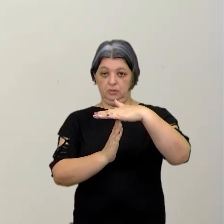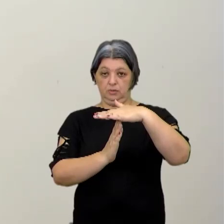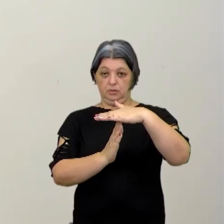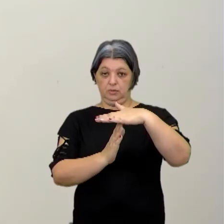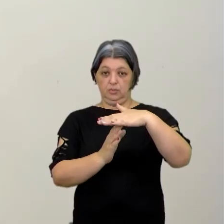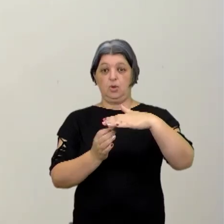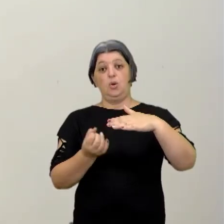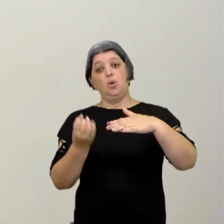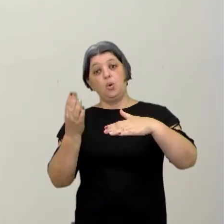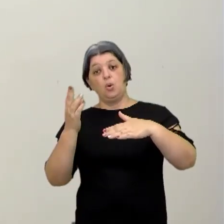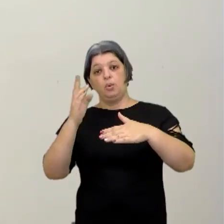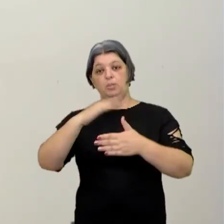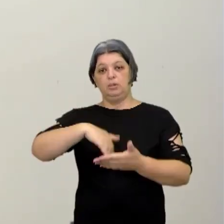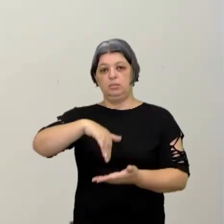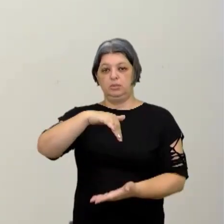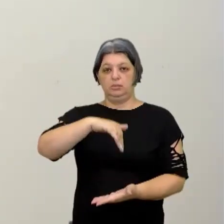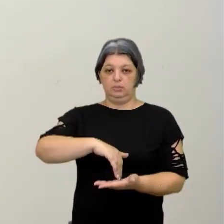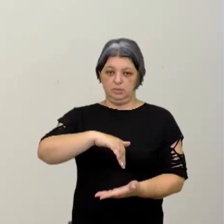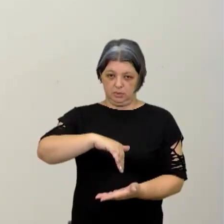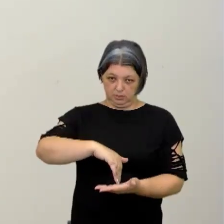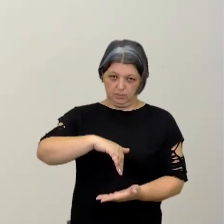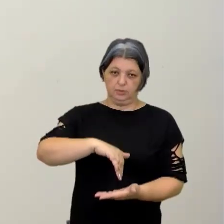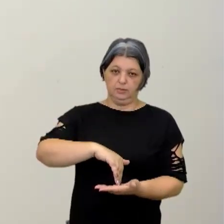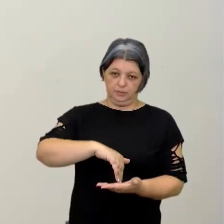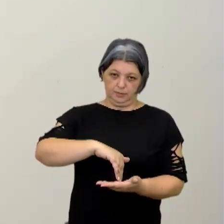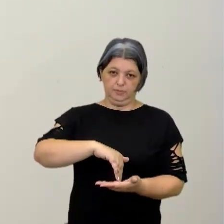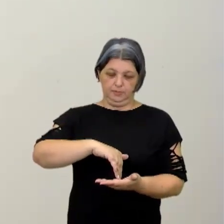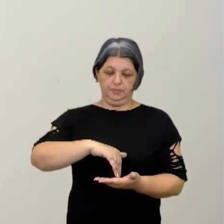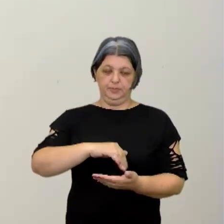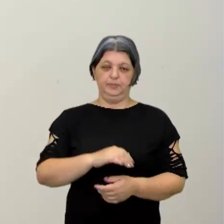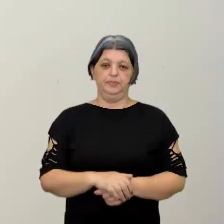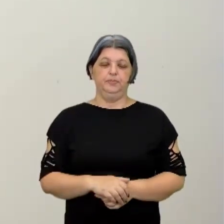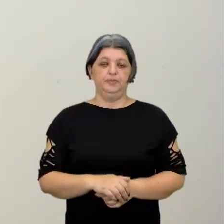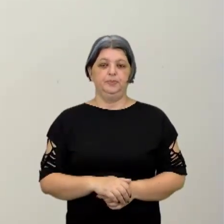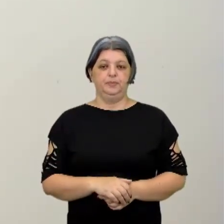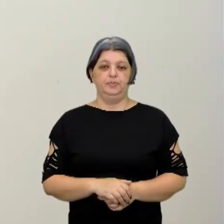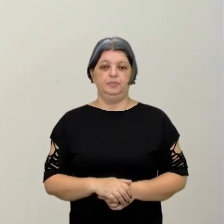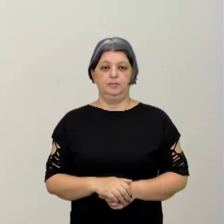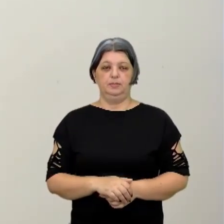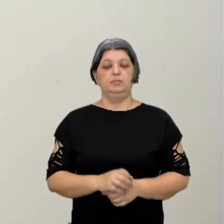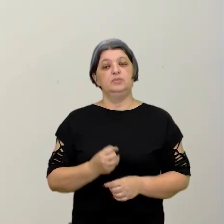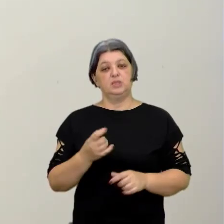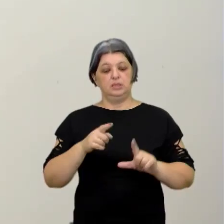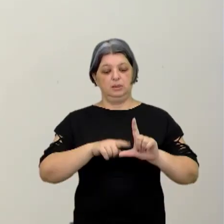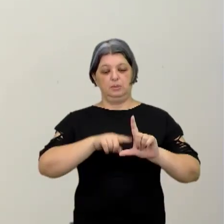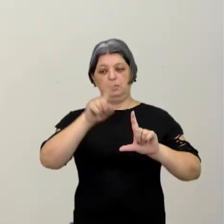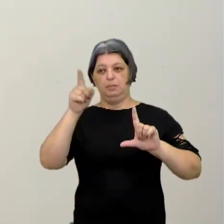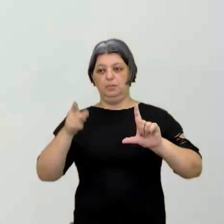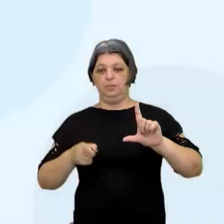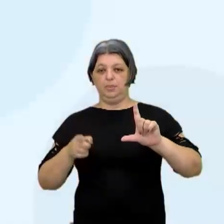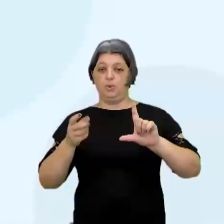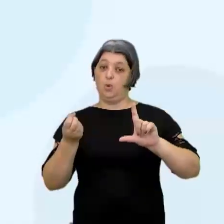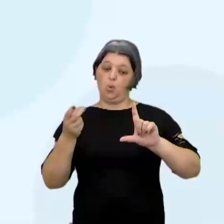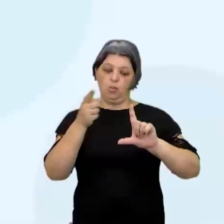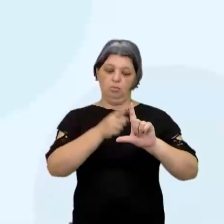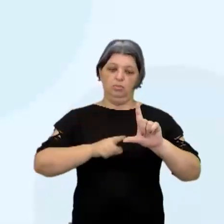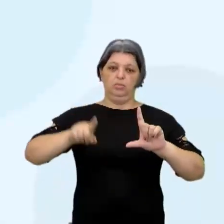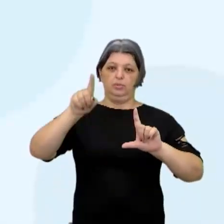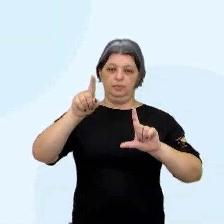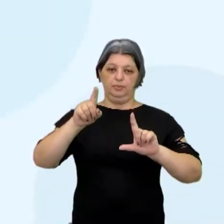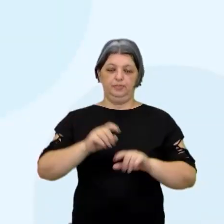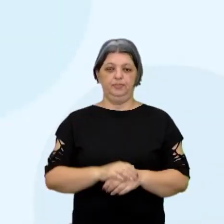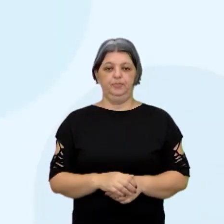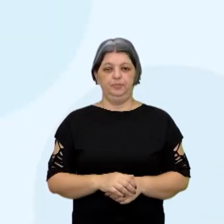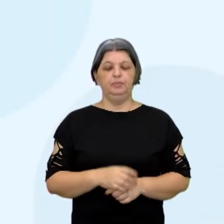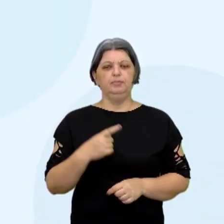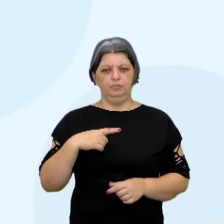ou um ponto mínimo né se ela tiver virado para baixo tá certo então vamos para uma perguntinha aqui ó orei na nossa telinha